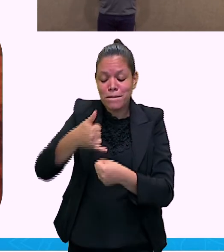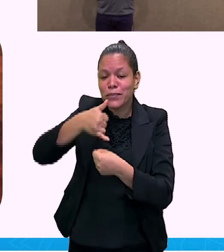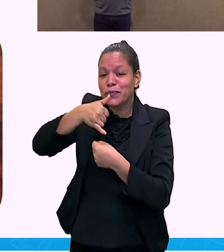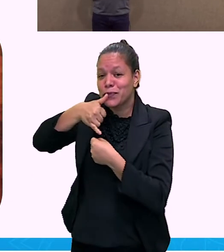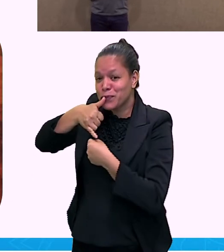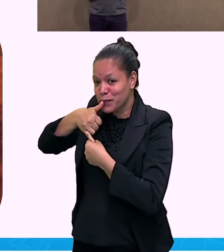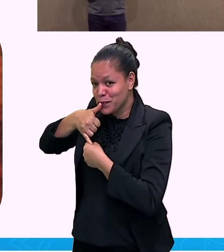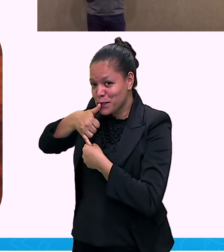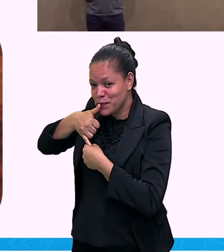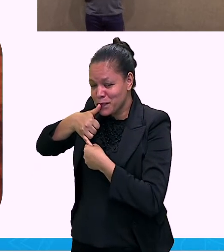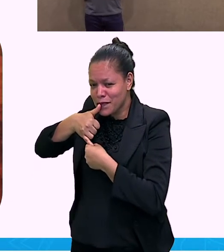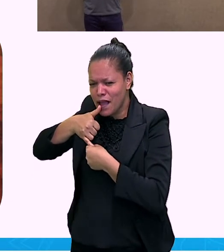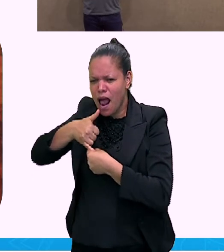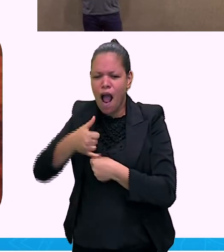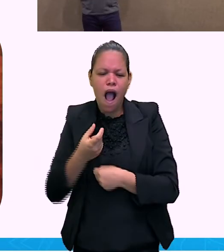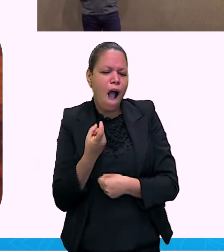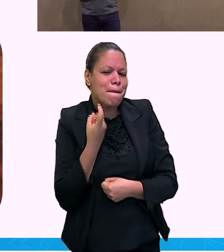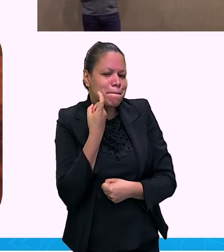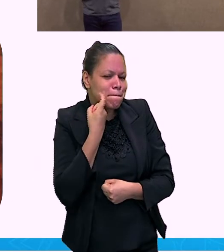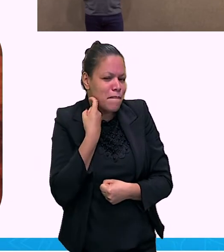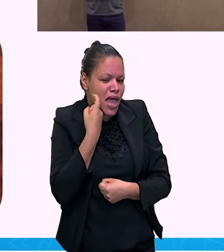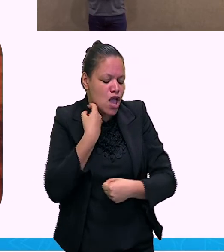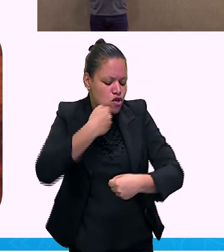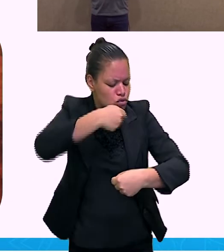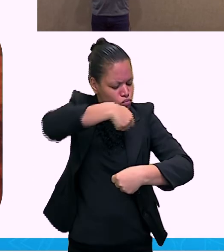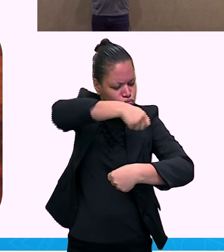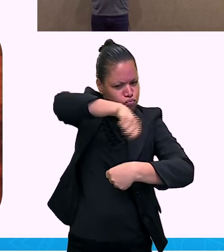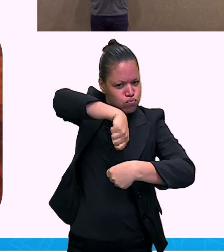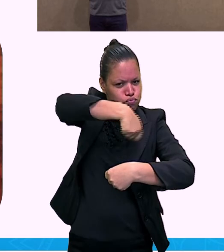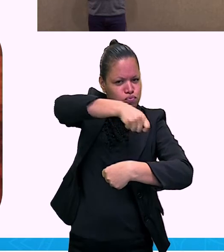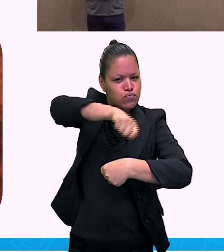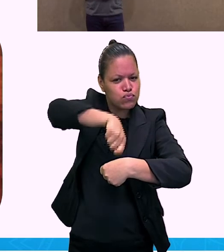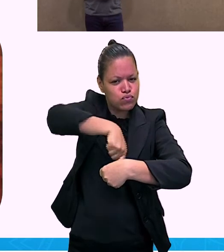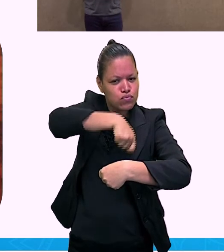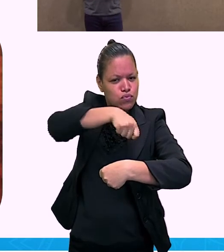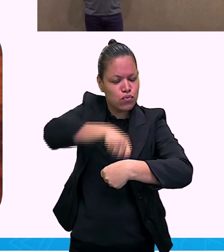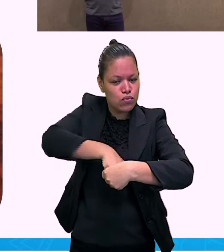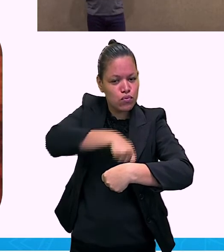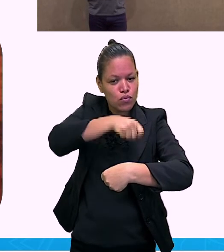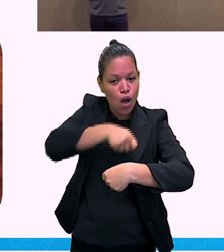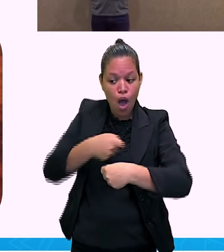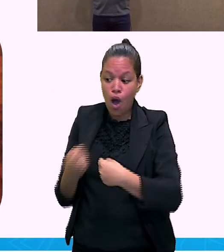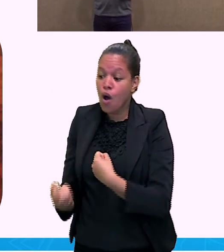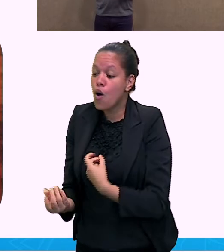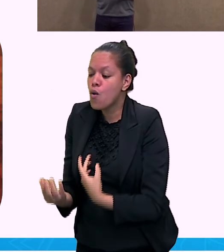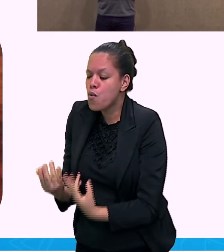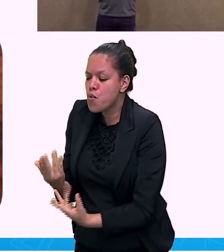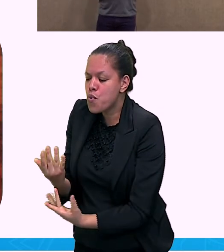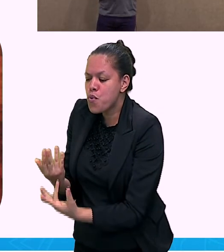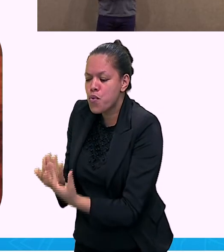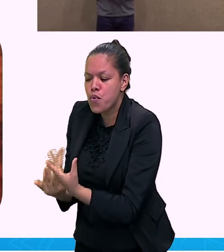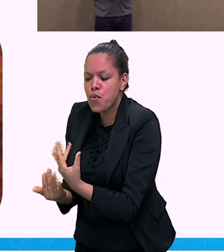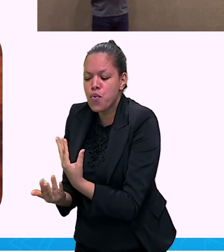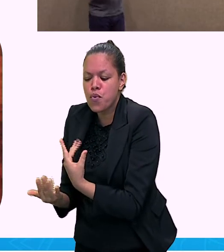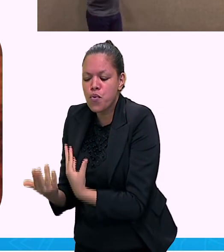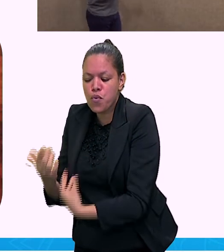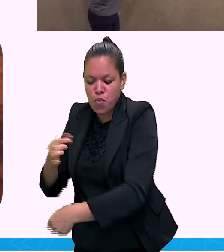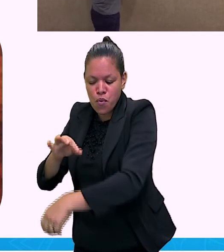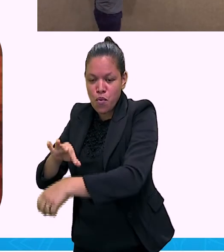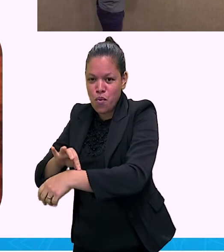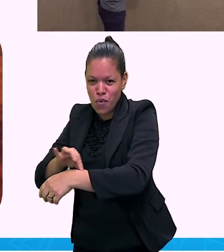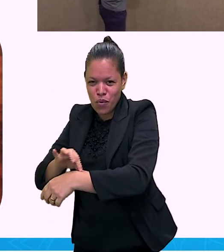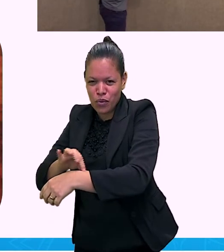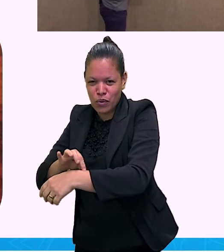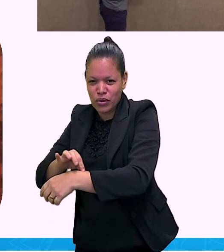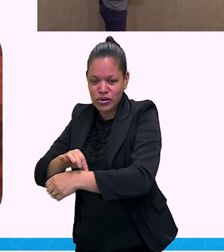camarão, pirão de peixe, o barreado, né, um prato cozido, uma carne cozida numa panela de barro, que é essa